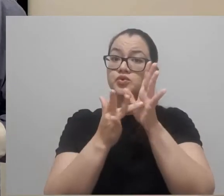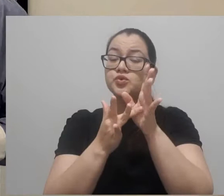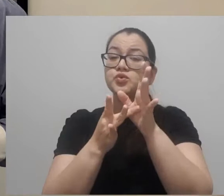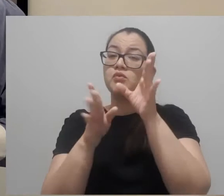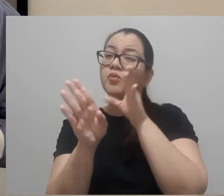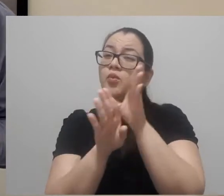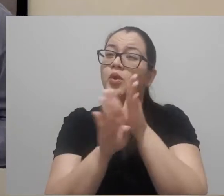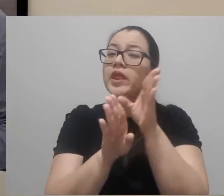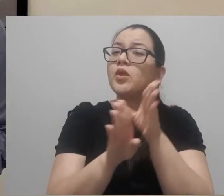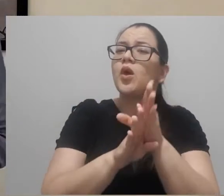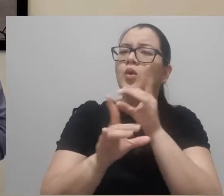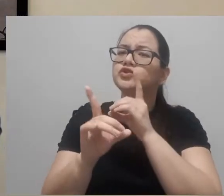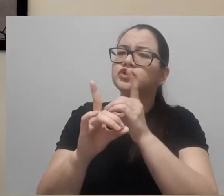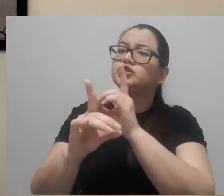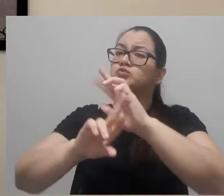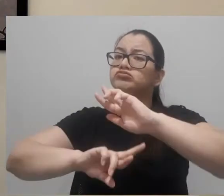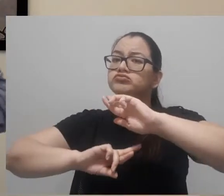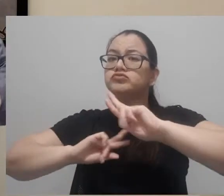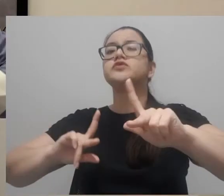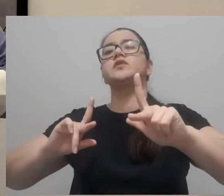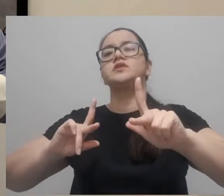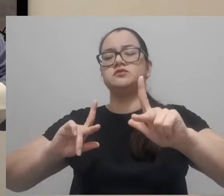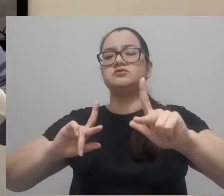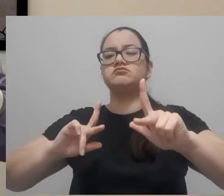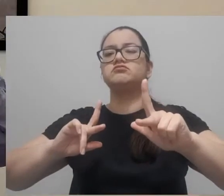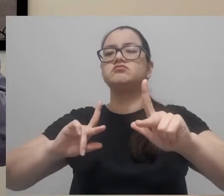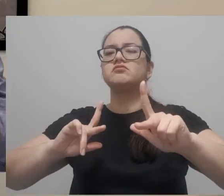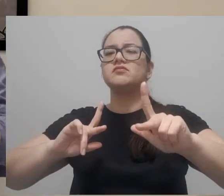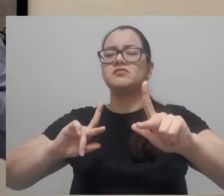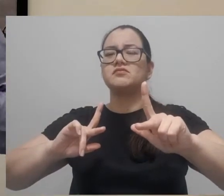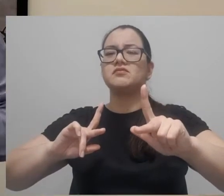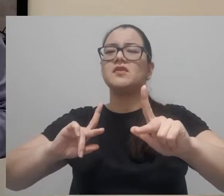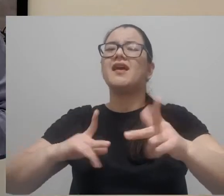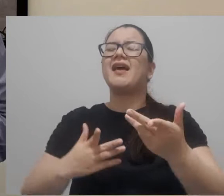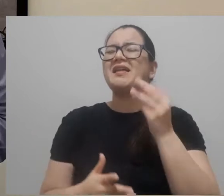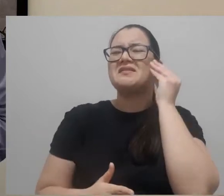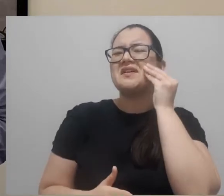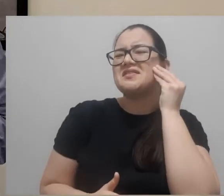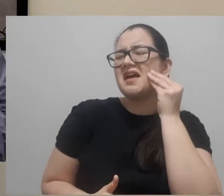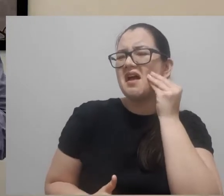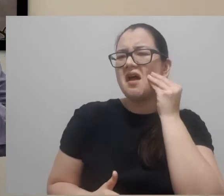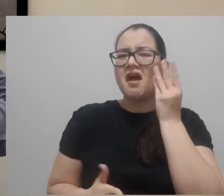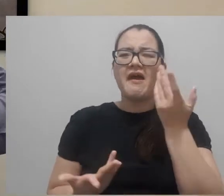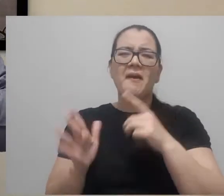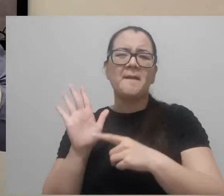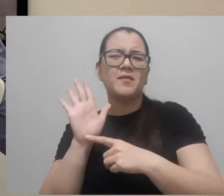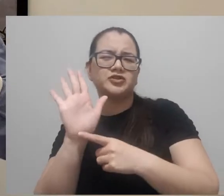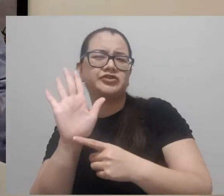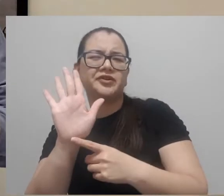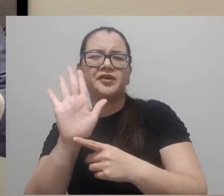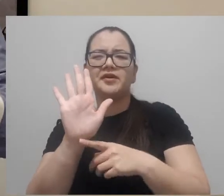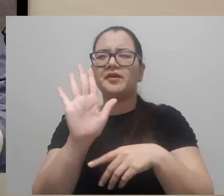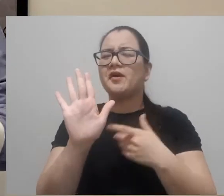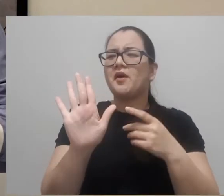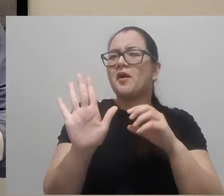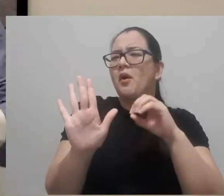esse caminho da hipocrisia, de tentar aparentar uma coisa que não é, de quando fazer